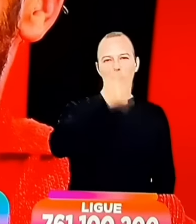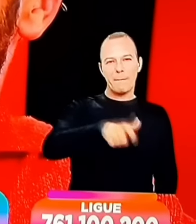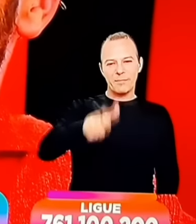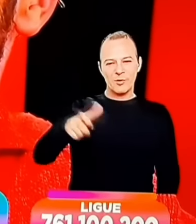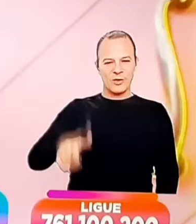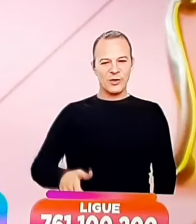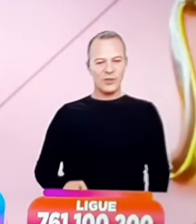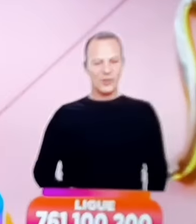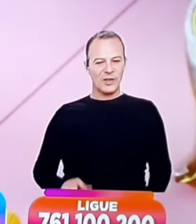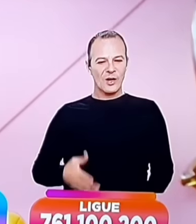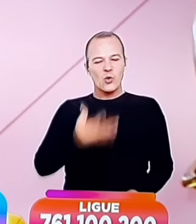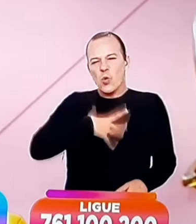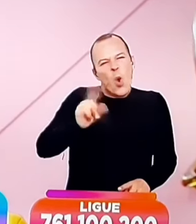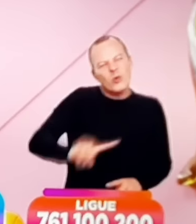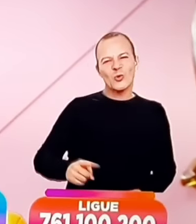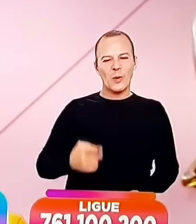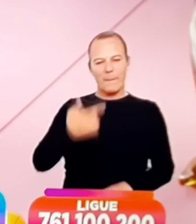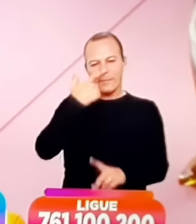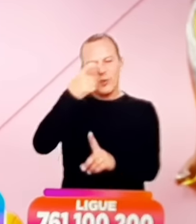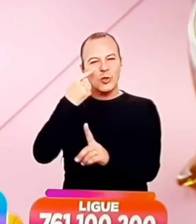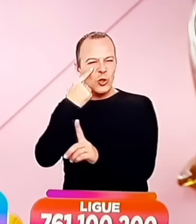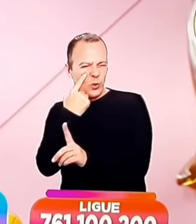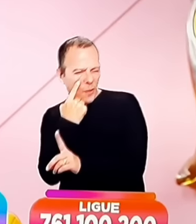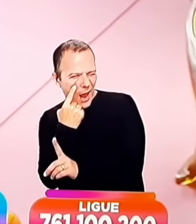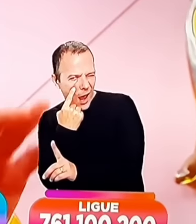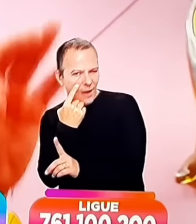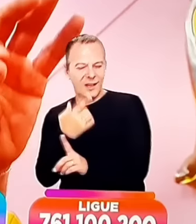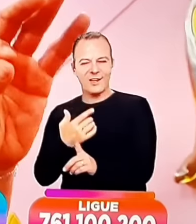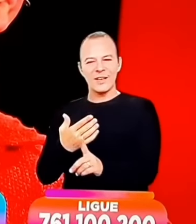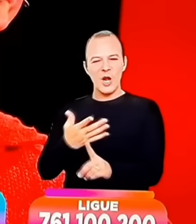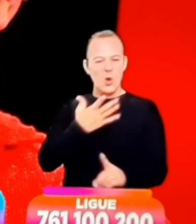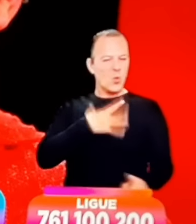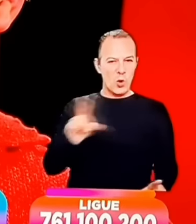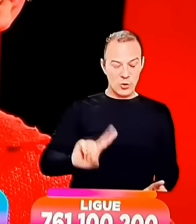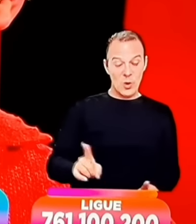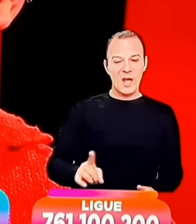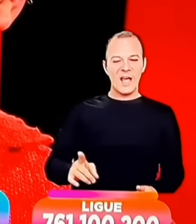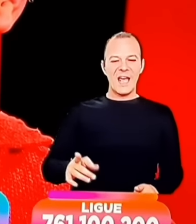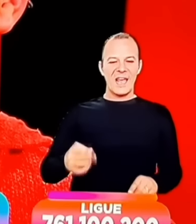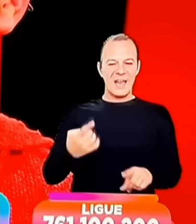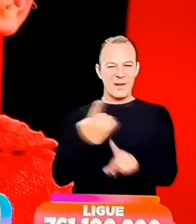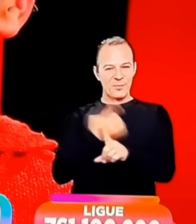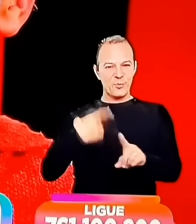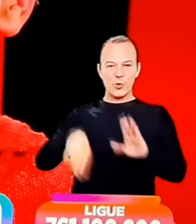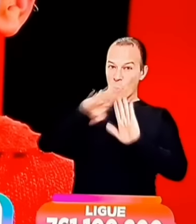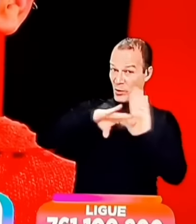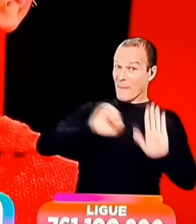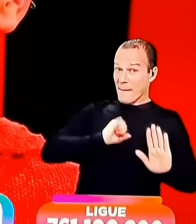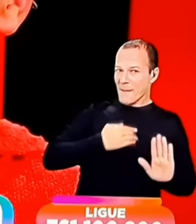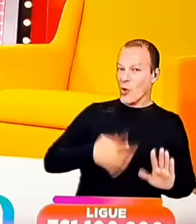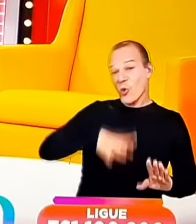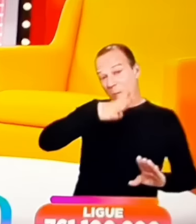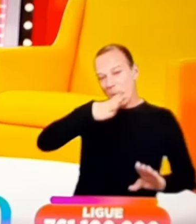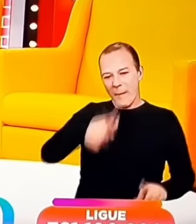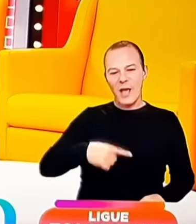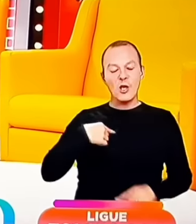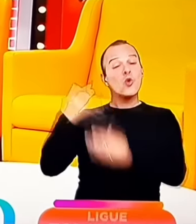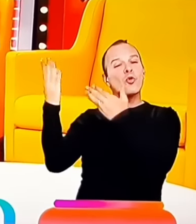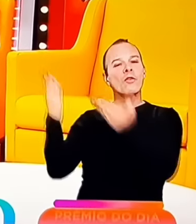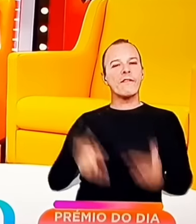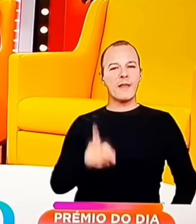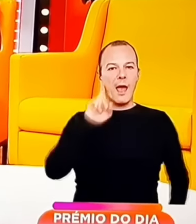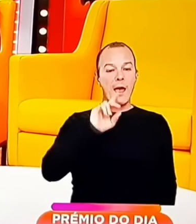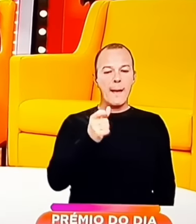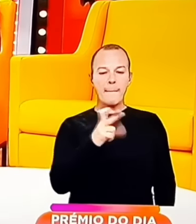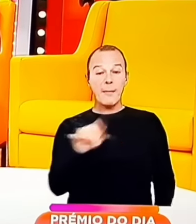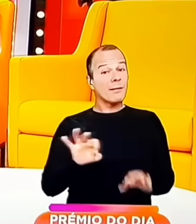acham mais espertas do que eu. Muito pouco. Muito pouco mesmo. Agora sou eu a falar porque o programa ainda é meu. Eu convidei a Bárbara,